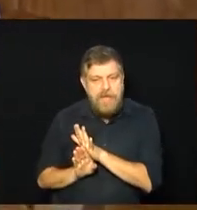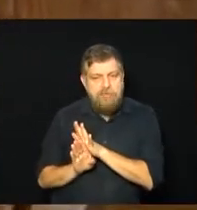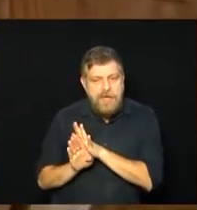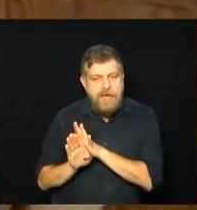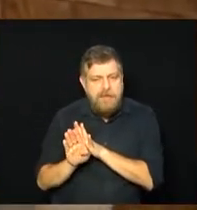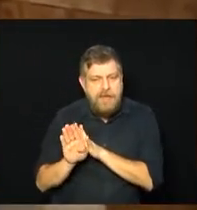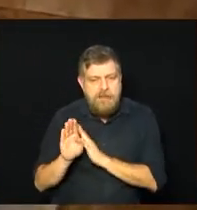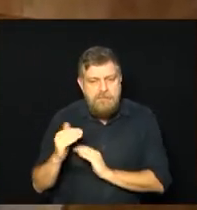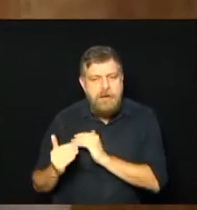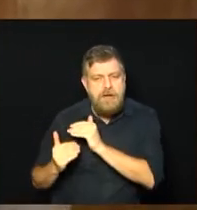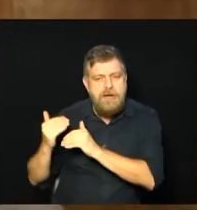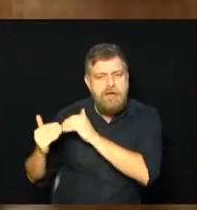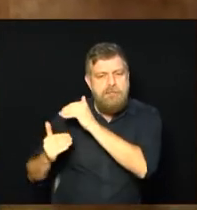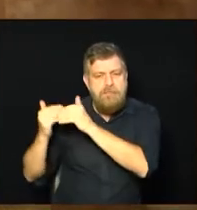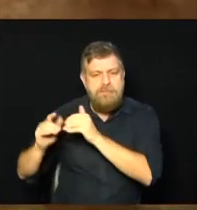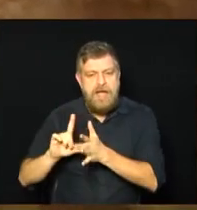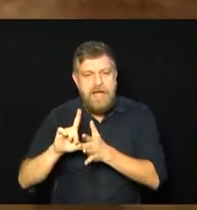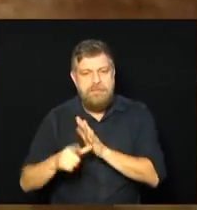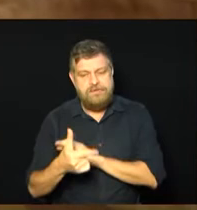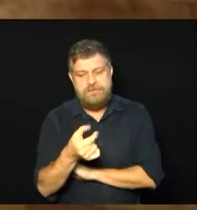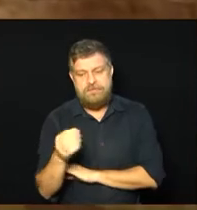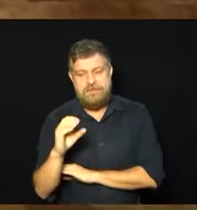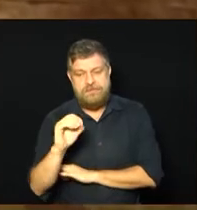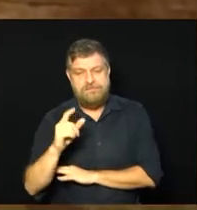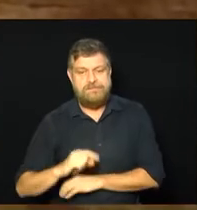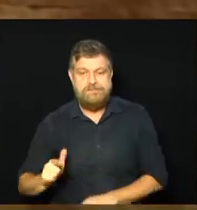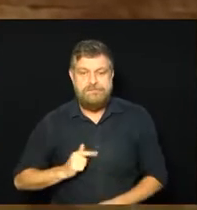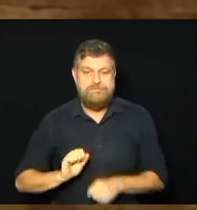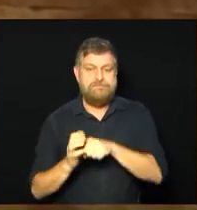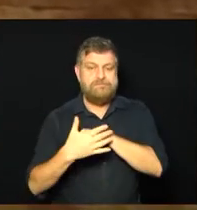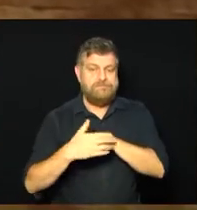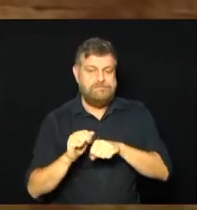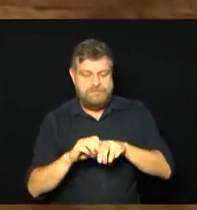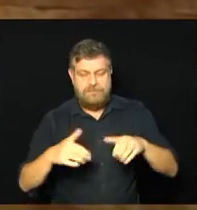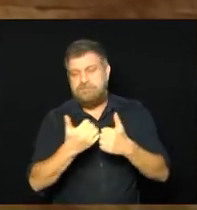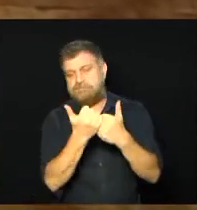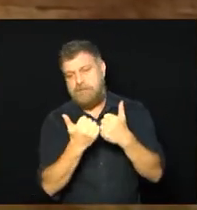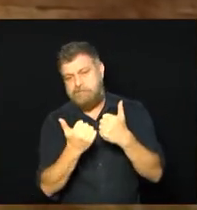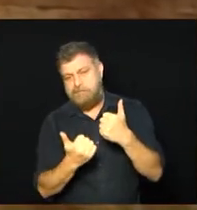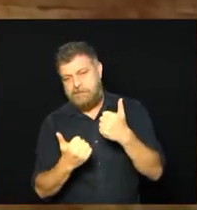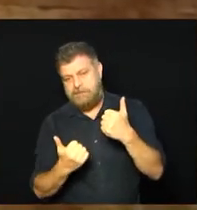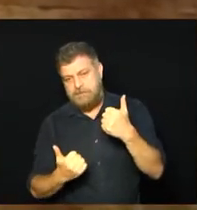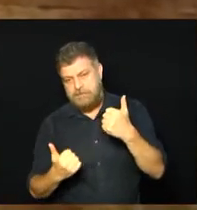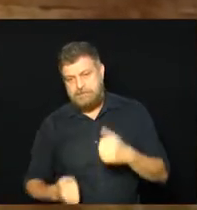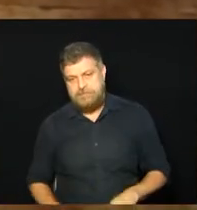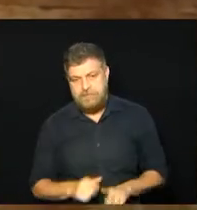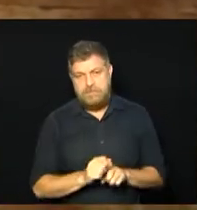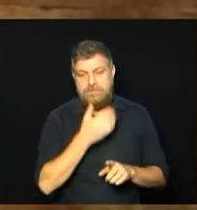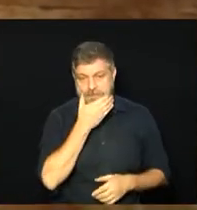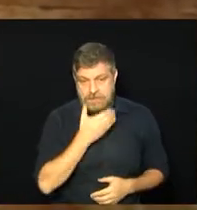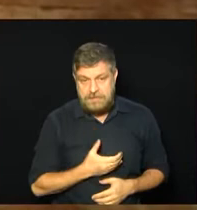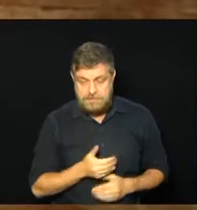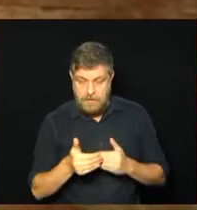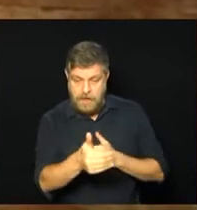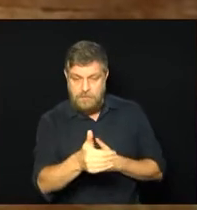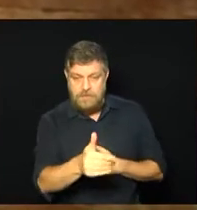mostrar sinais positivos, e aí 2020 veio a pandemia e a gente teve uma retração muito forte. Esse dezembro aqui a gente já está esperando um